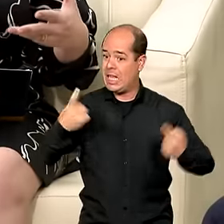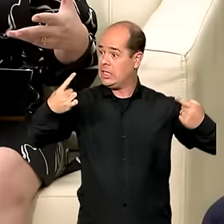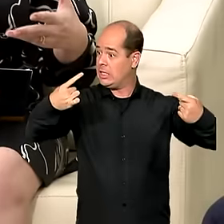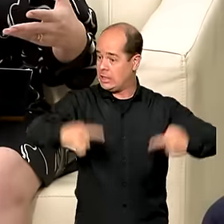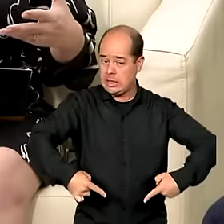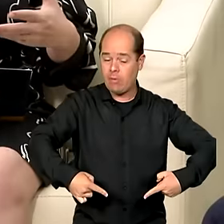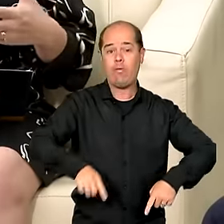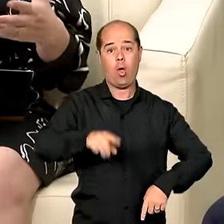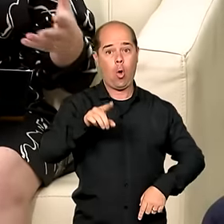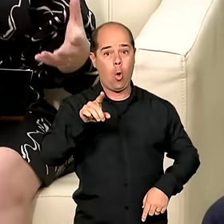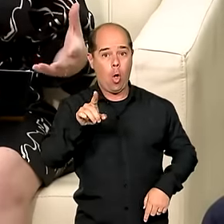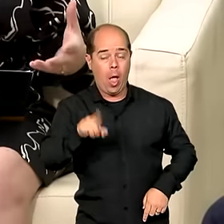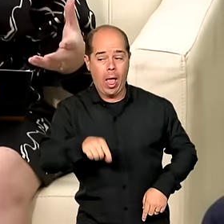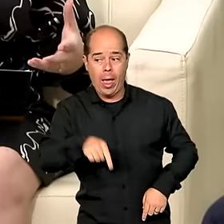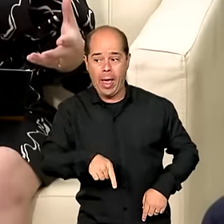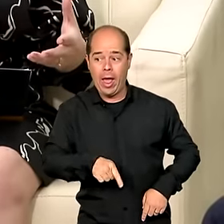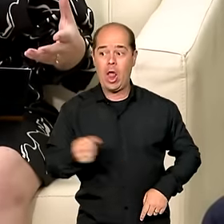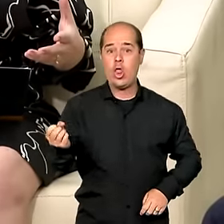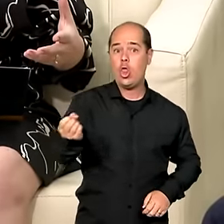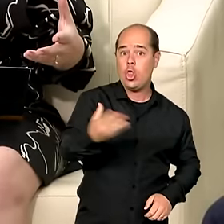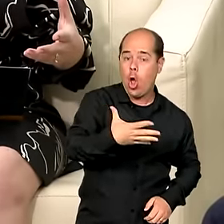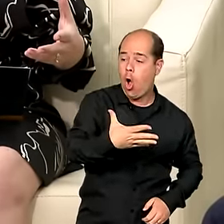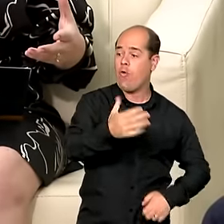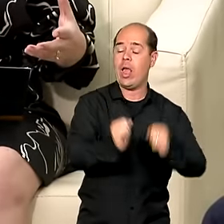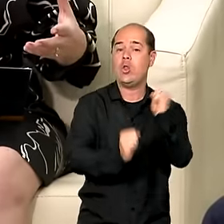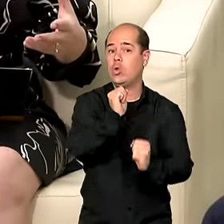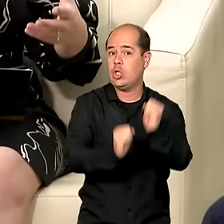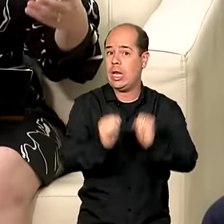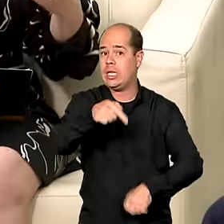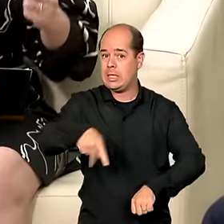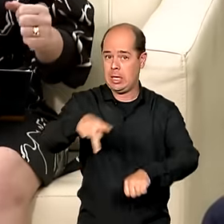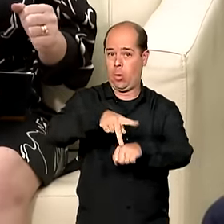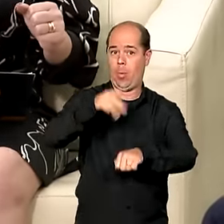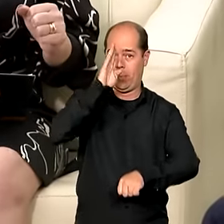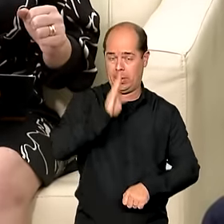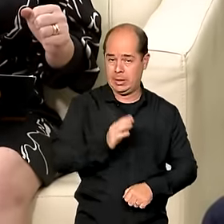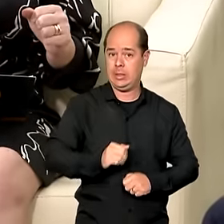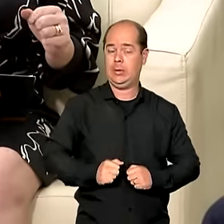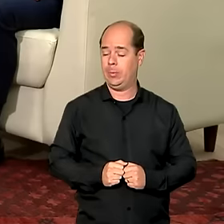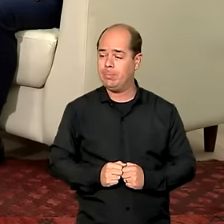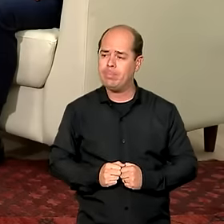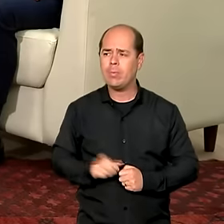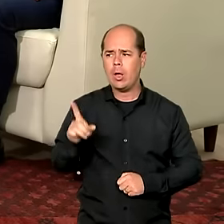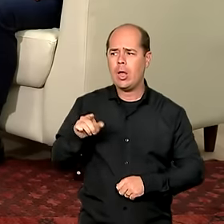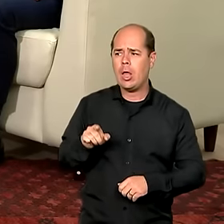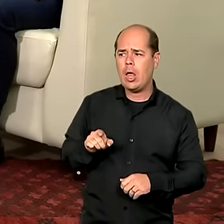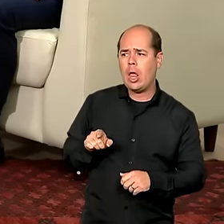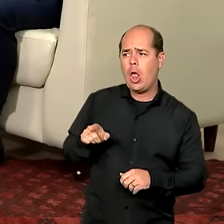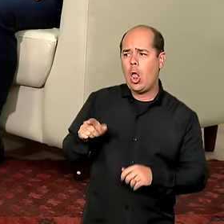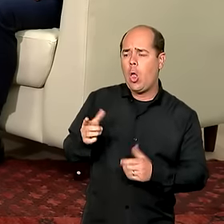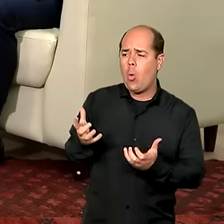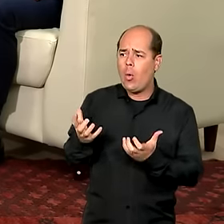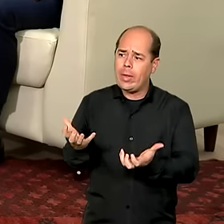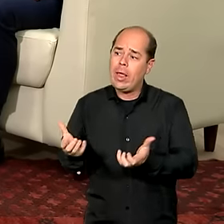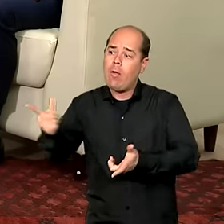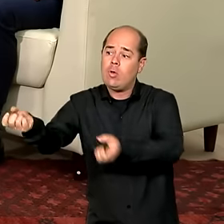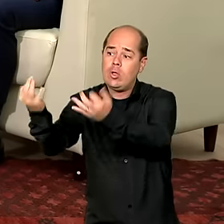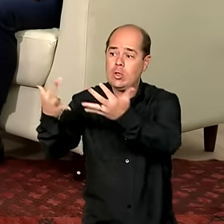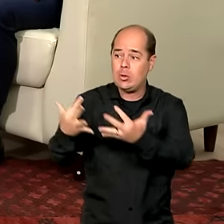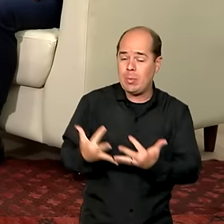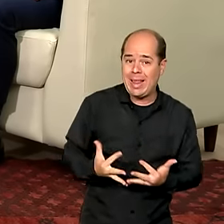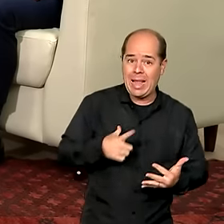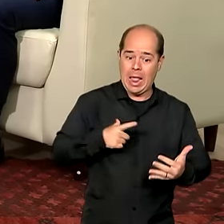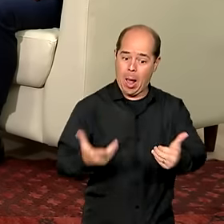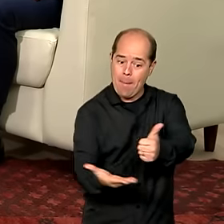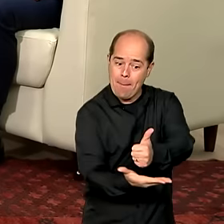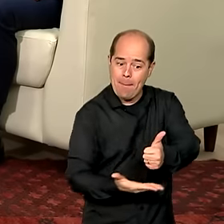lançar as bases da nova industrialização do do país Então queria que o senhor começasse falando que bases foram essas e que avaliação o